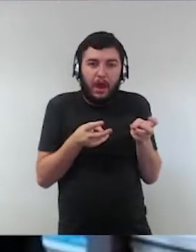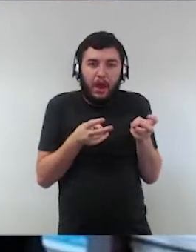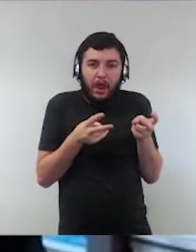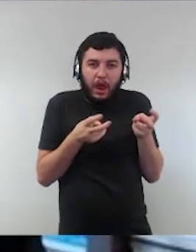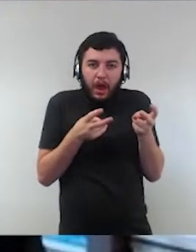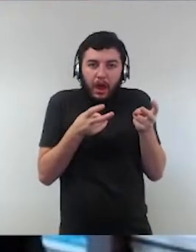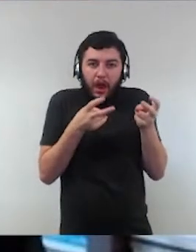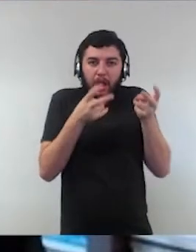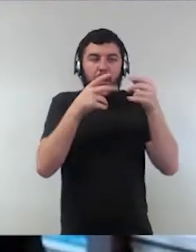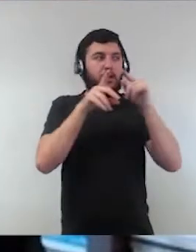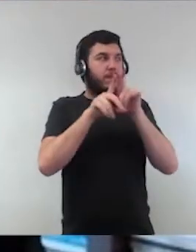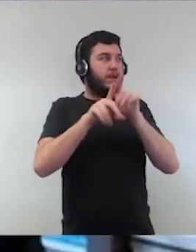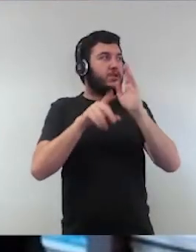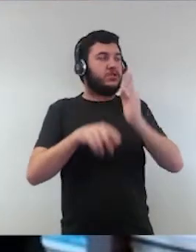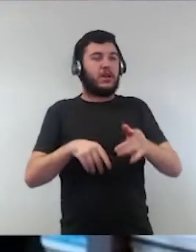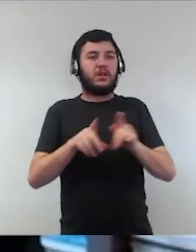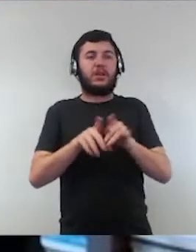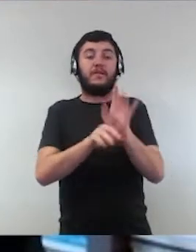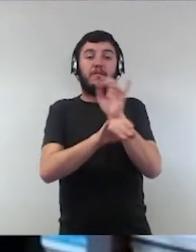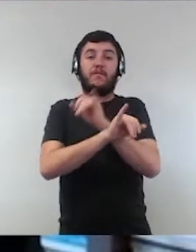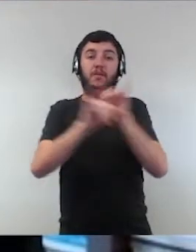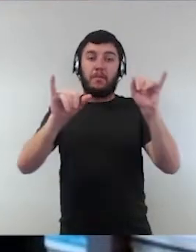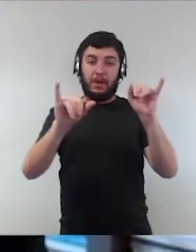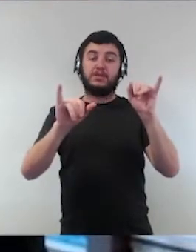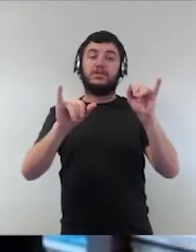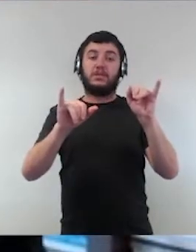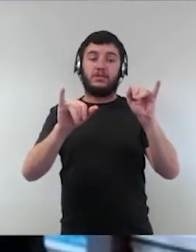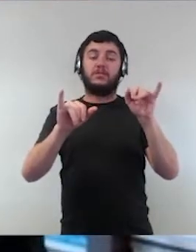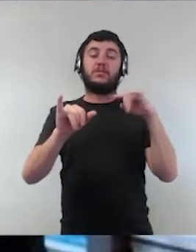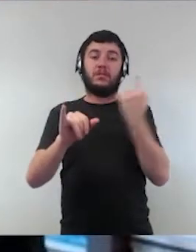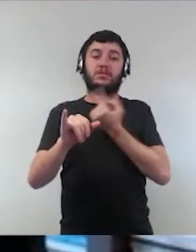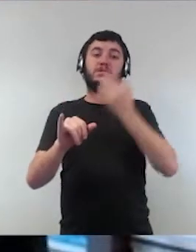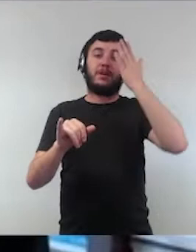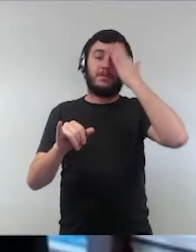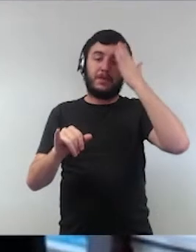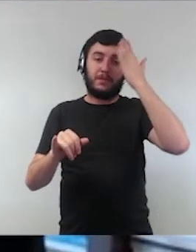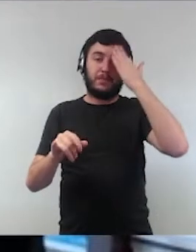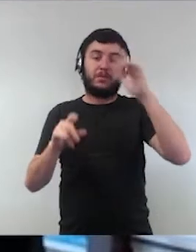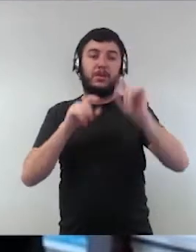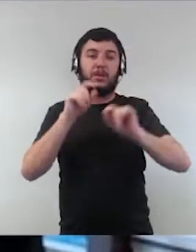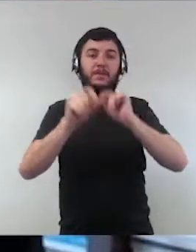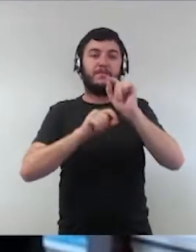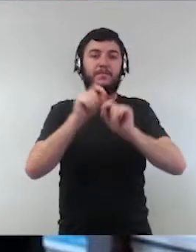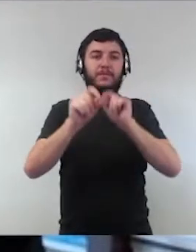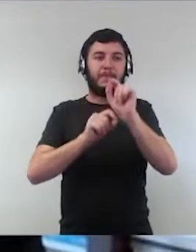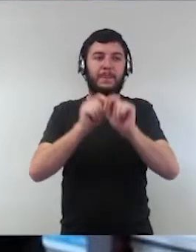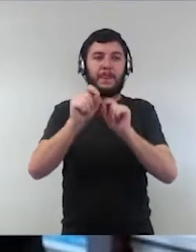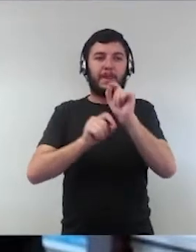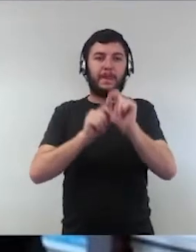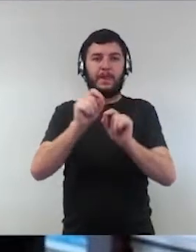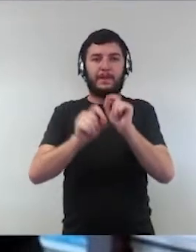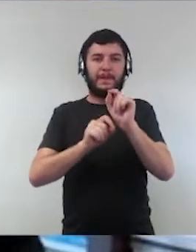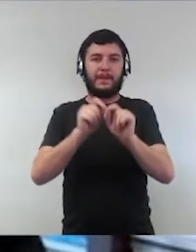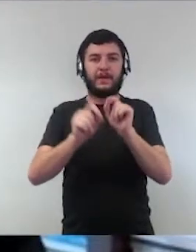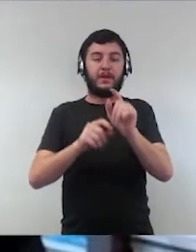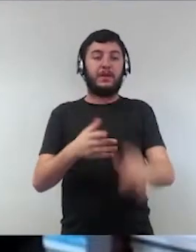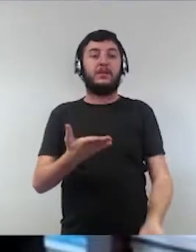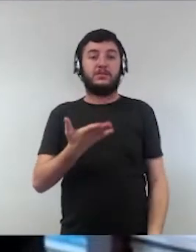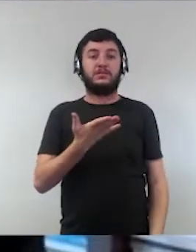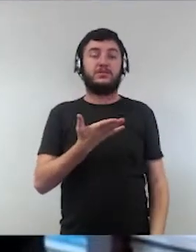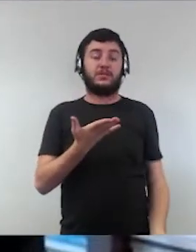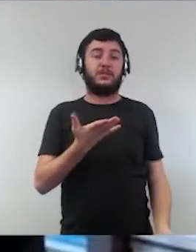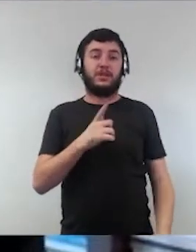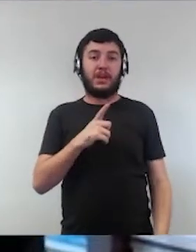perfis informacionais que frequentemente discriminam os indivíduos, né?